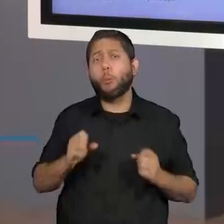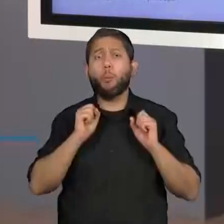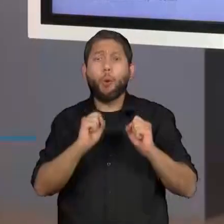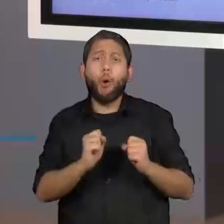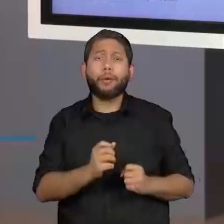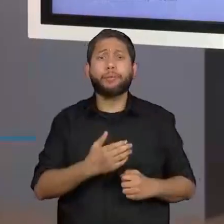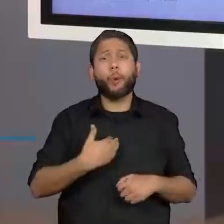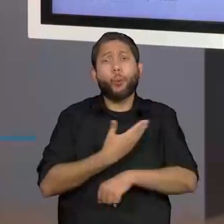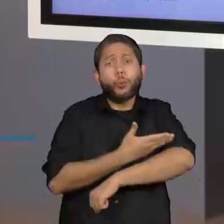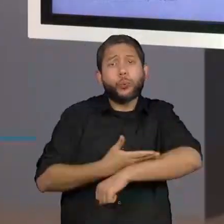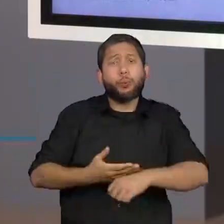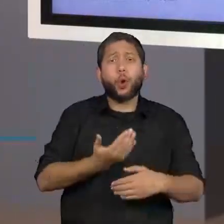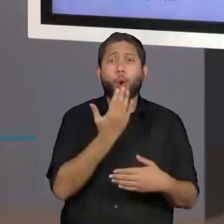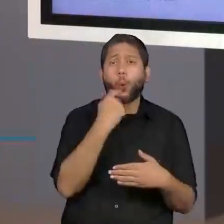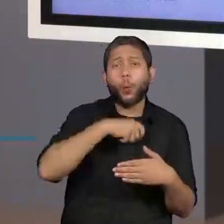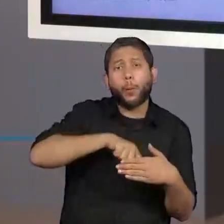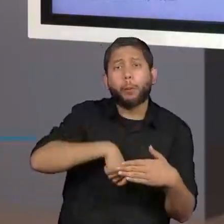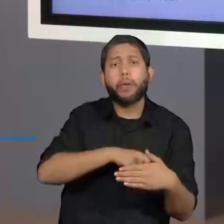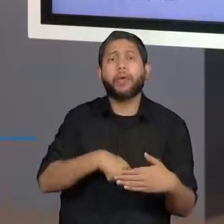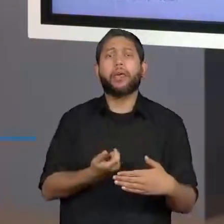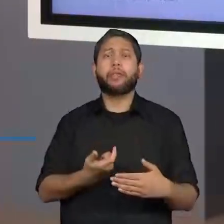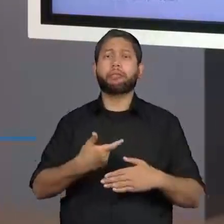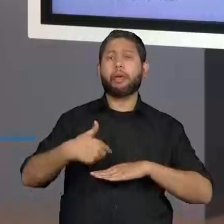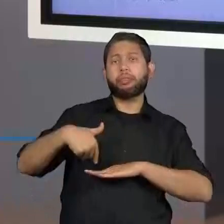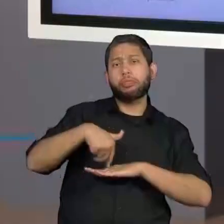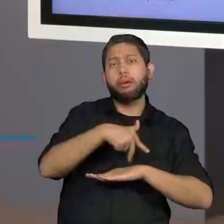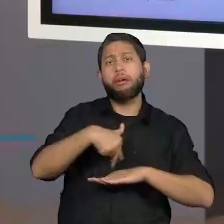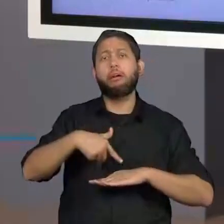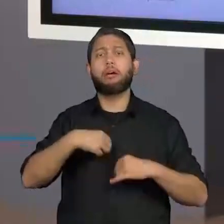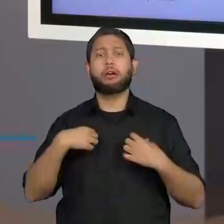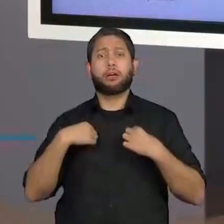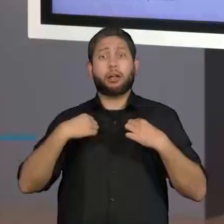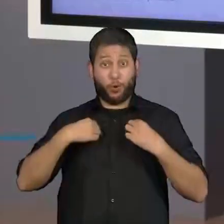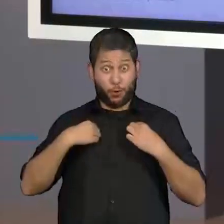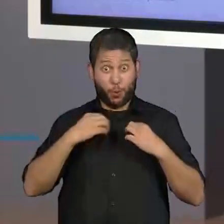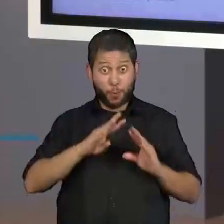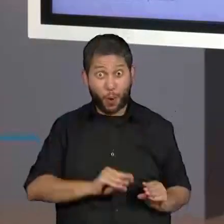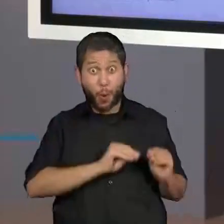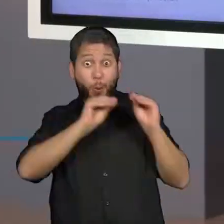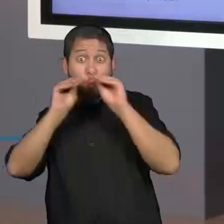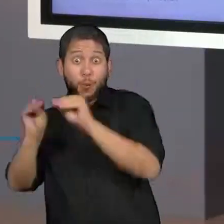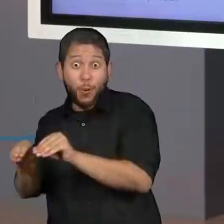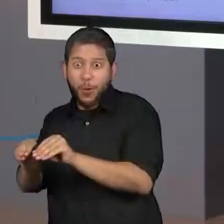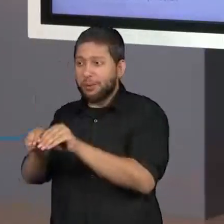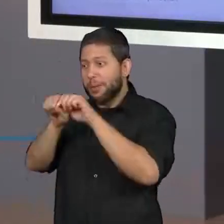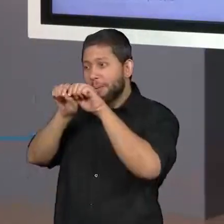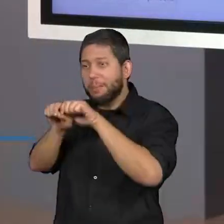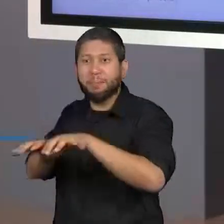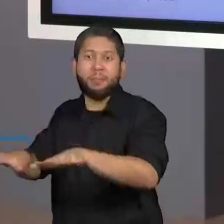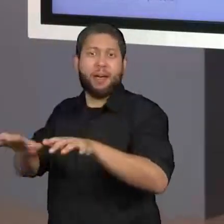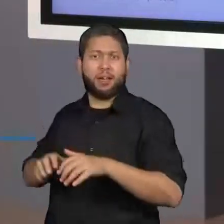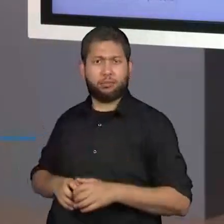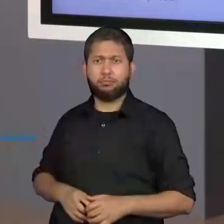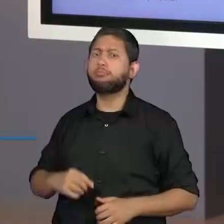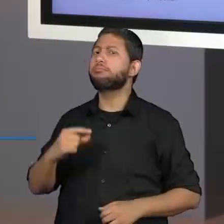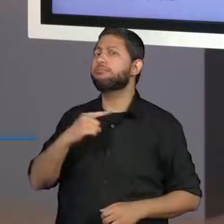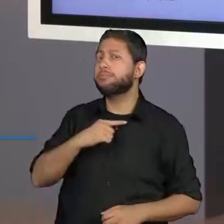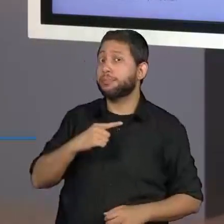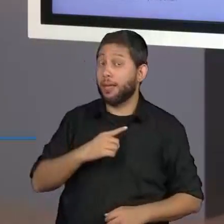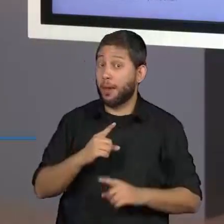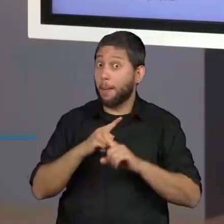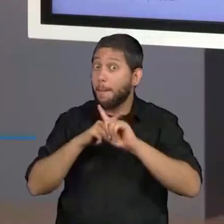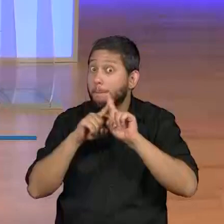lugar. Bem interessante pensar nisso, né? Só que agora vamos entender melhor esses termos aí referente